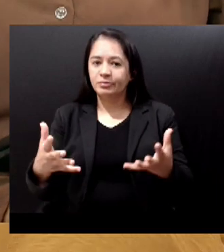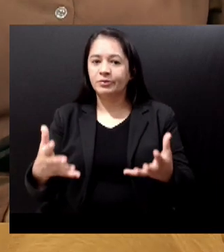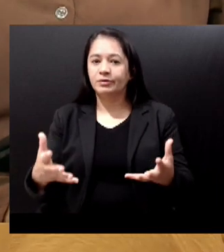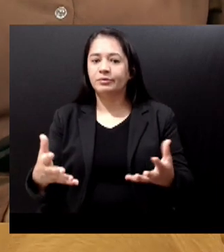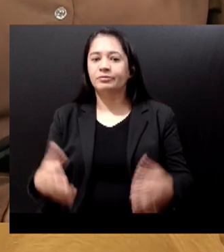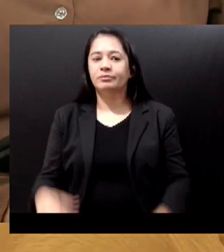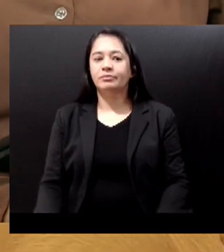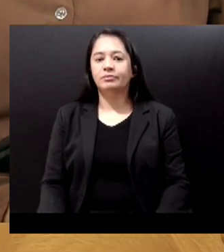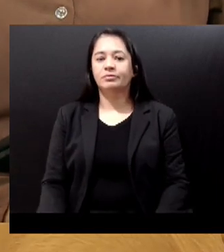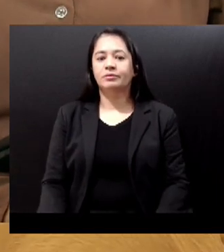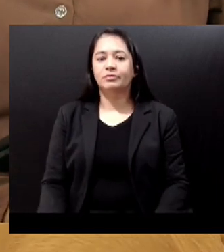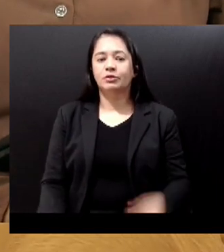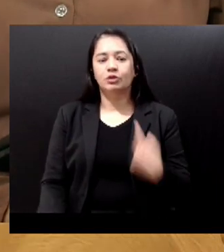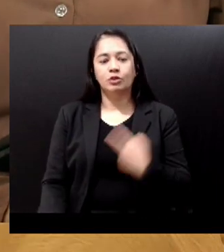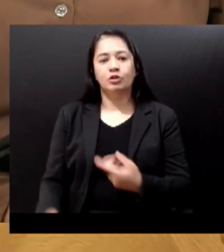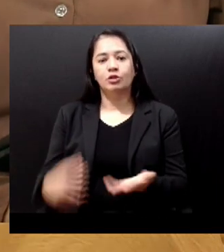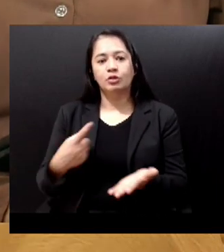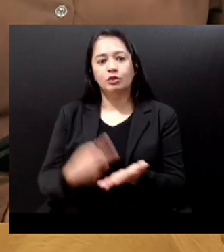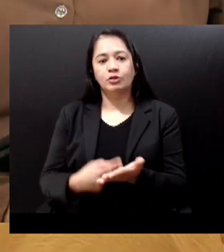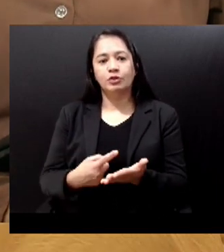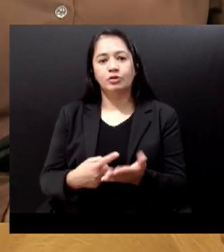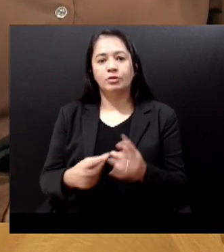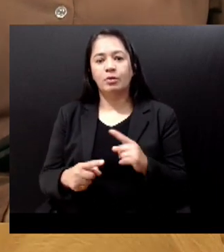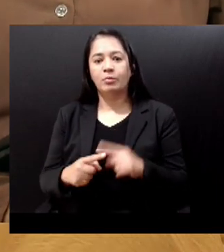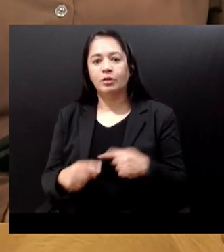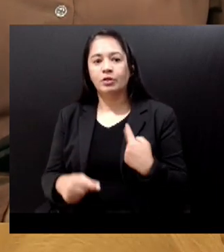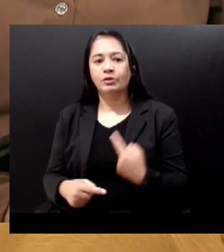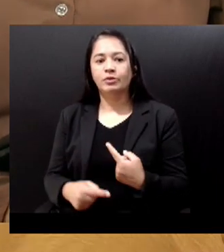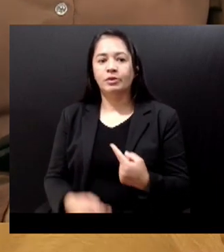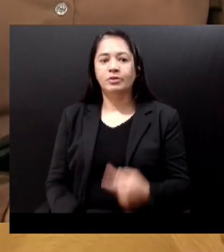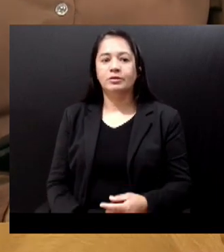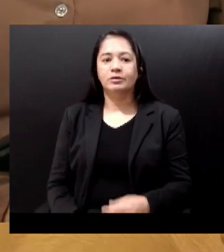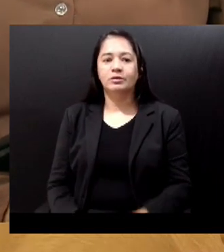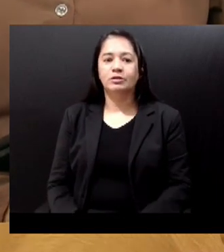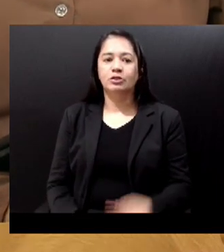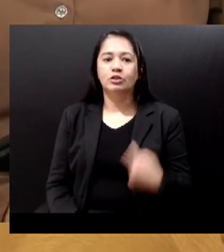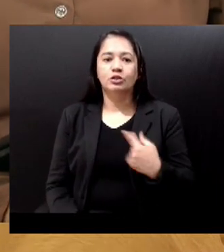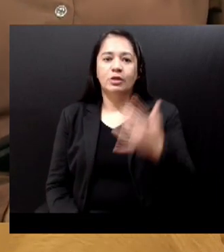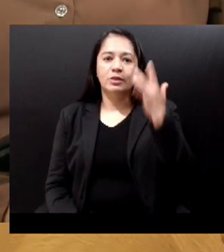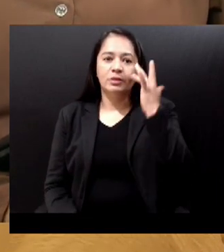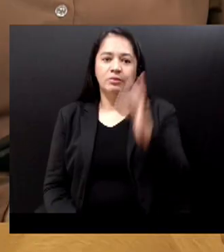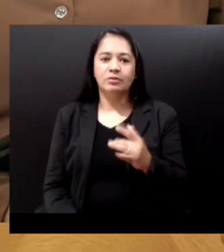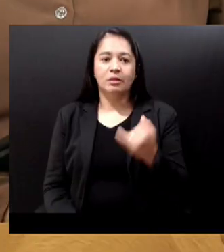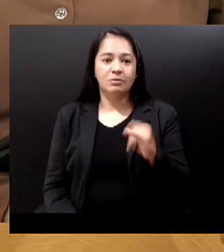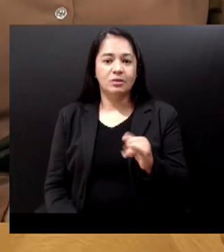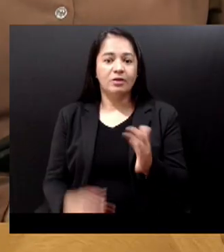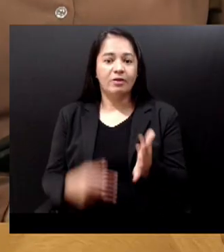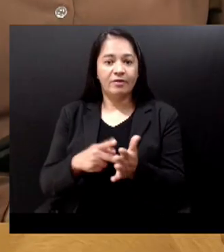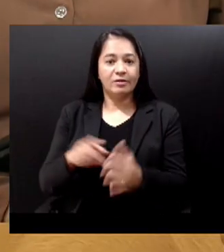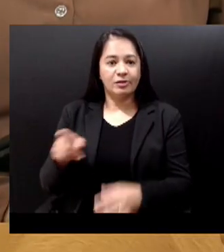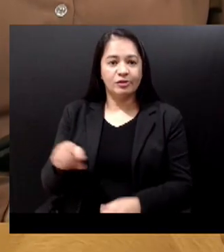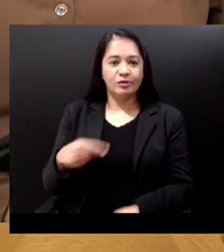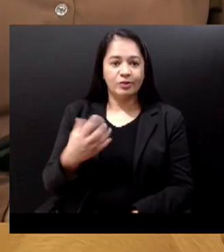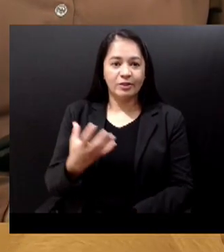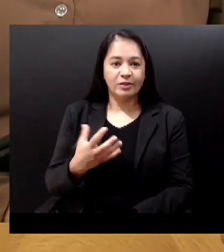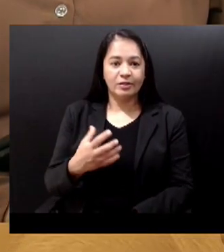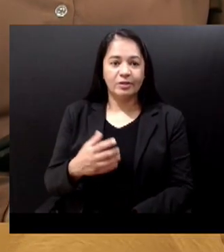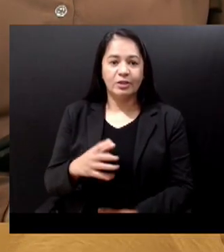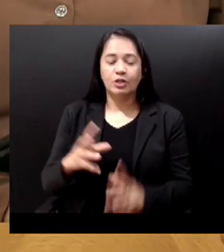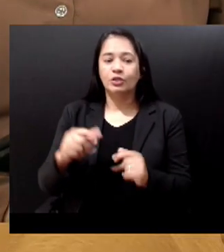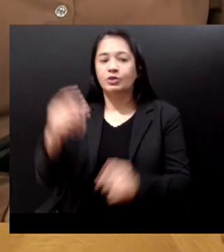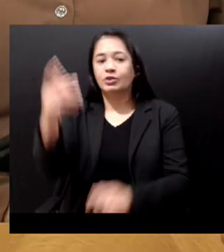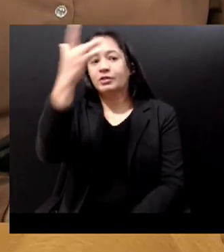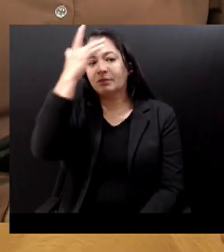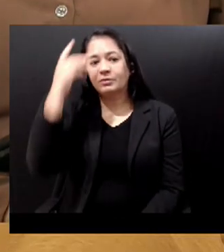Porque às vezes a gente idealiza algo, a gente nem sabe se aquilo é realmente o que a gente quer. Uhum. Eu sempre brinco, todo mundo fala que quer perder 10 quilos, todo mundo que